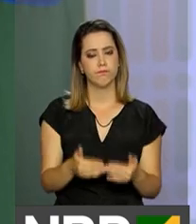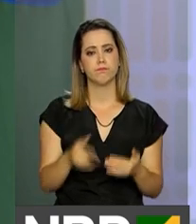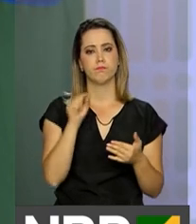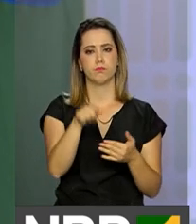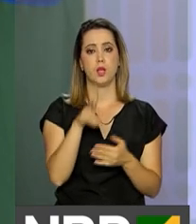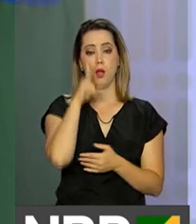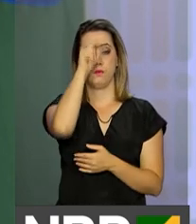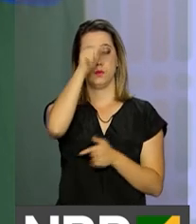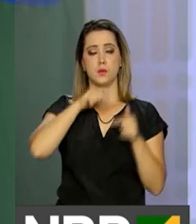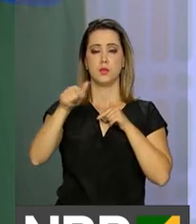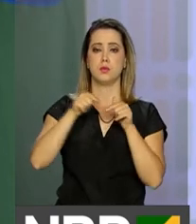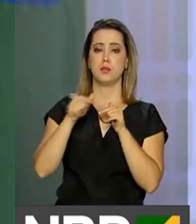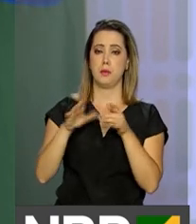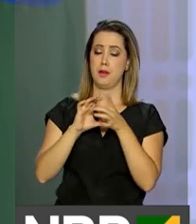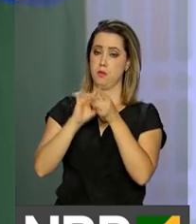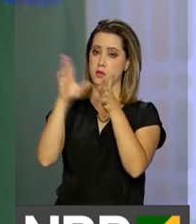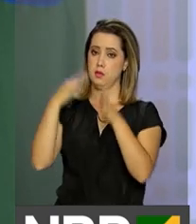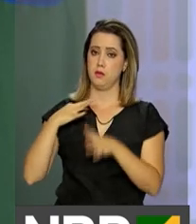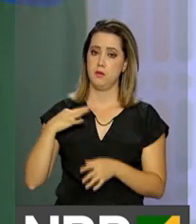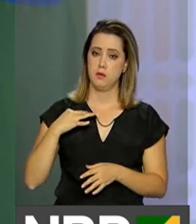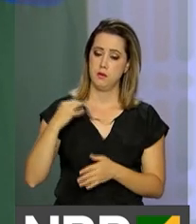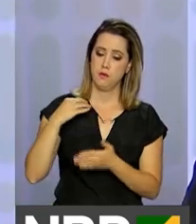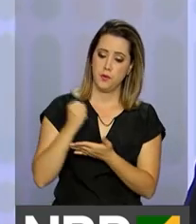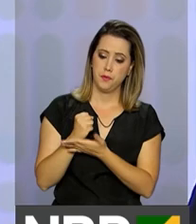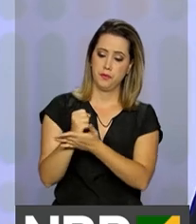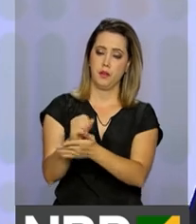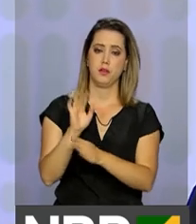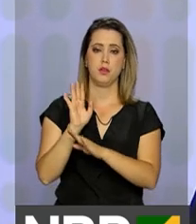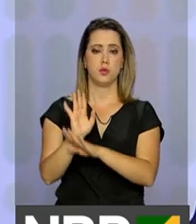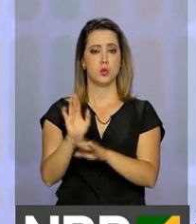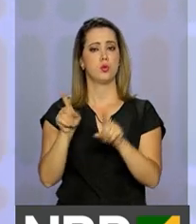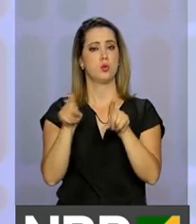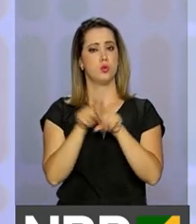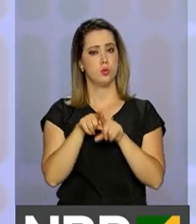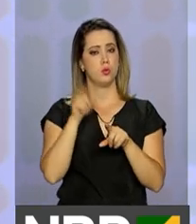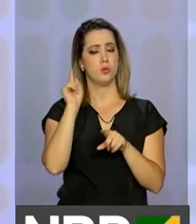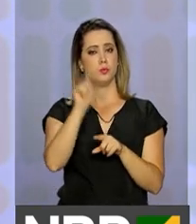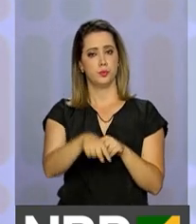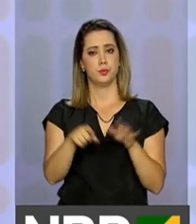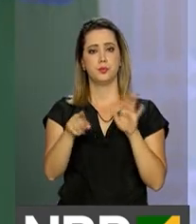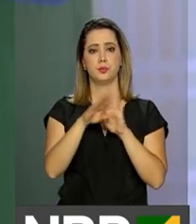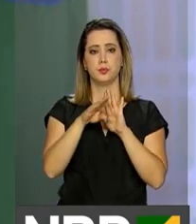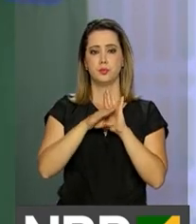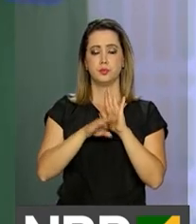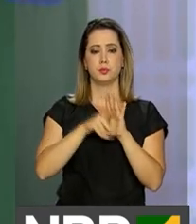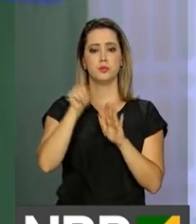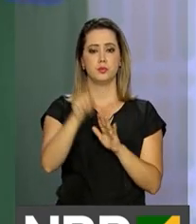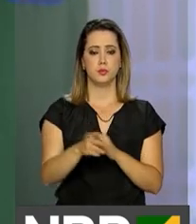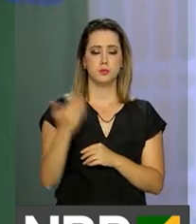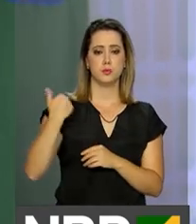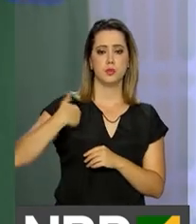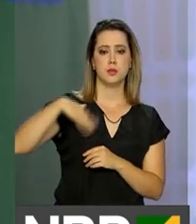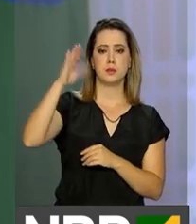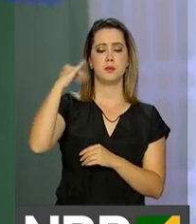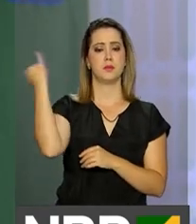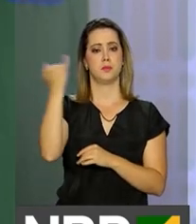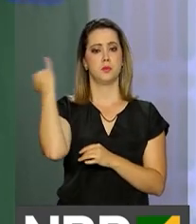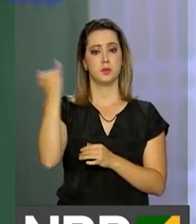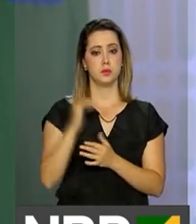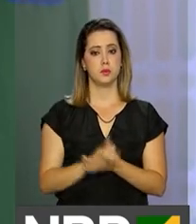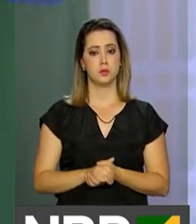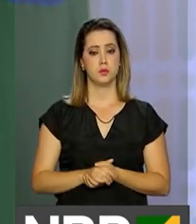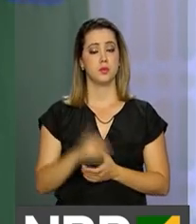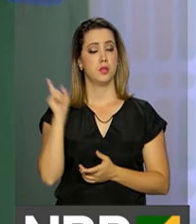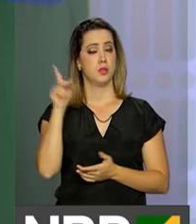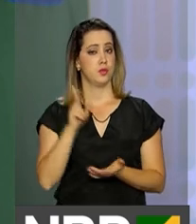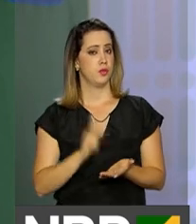a força do trabalho voluntário a serviço de uma causa das mais meritórias.